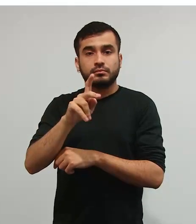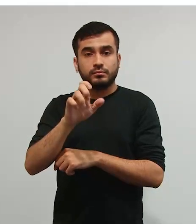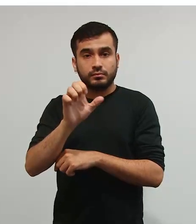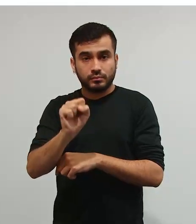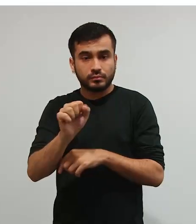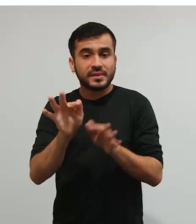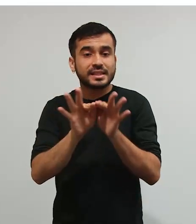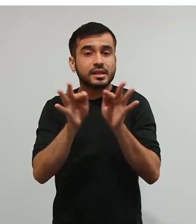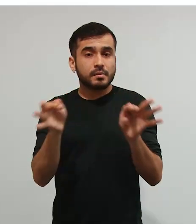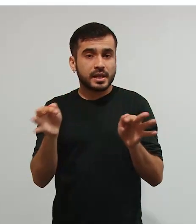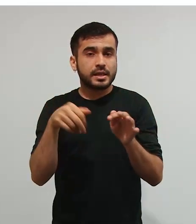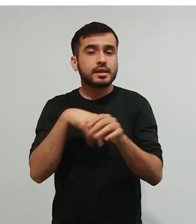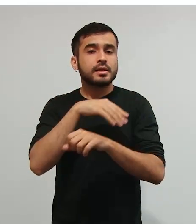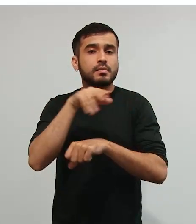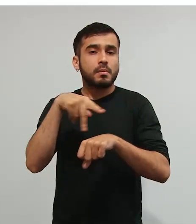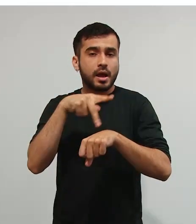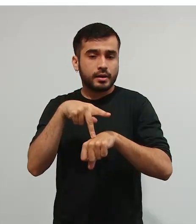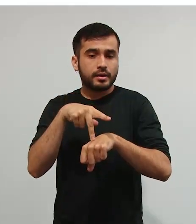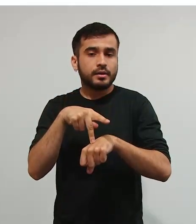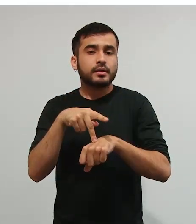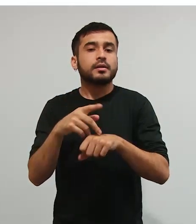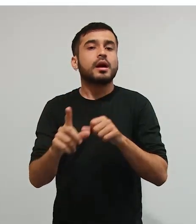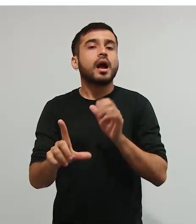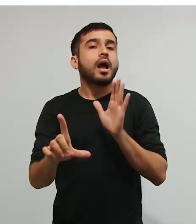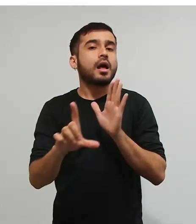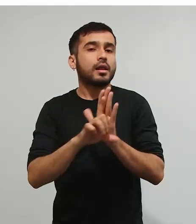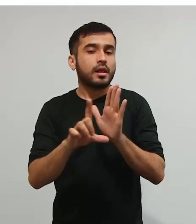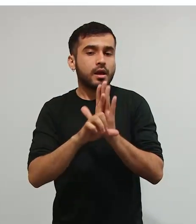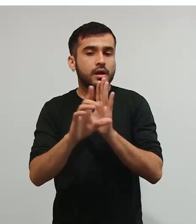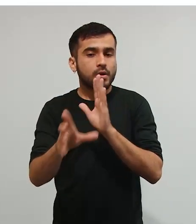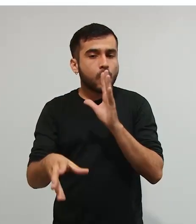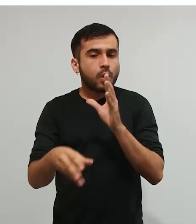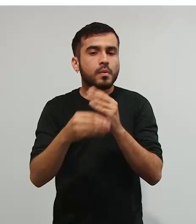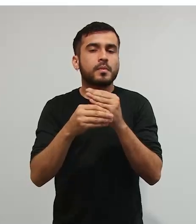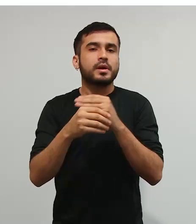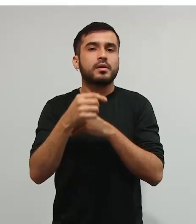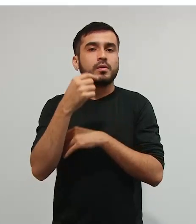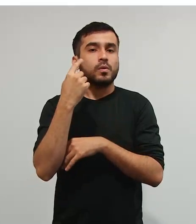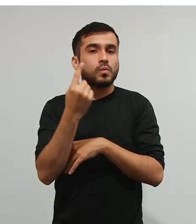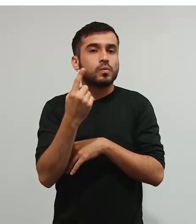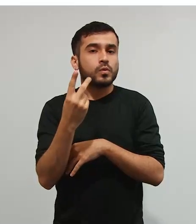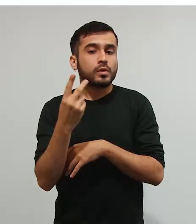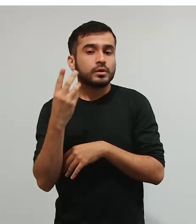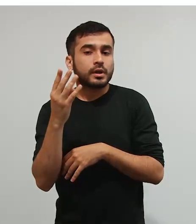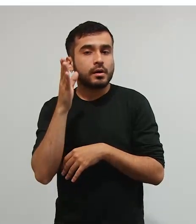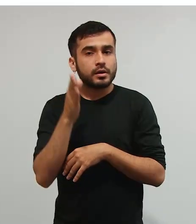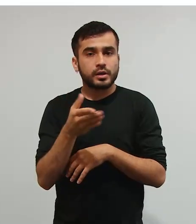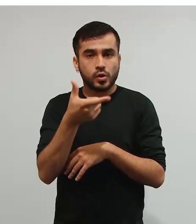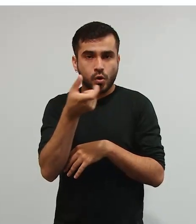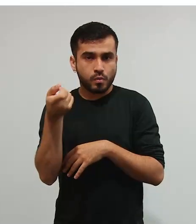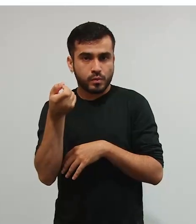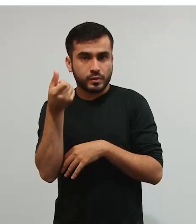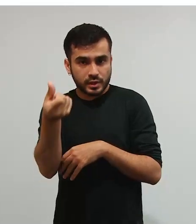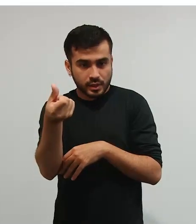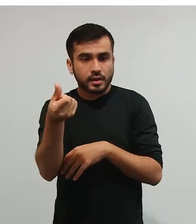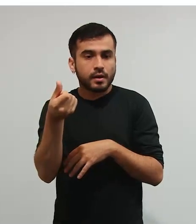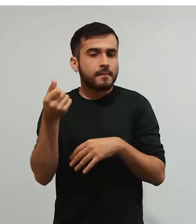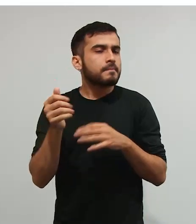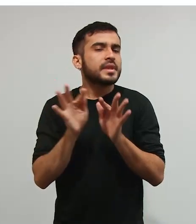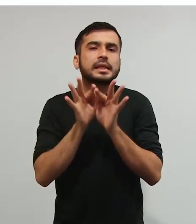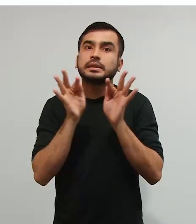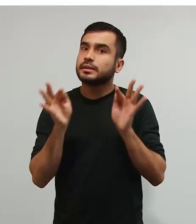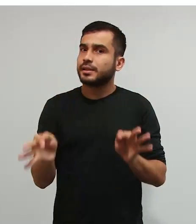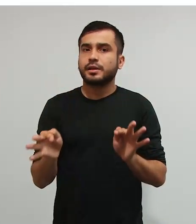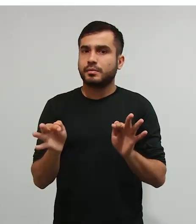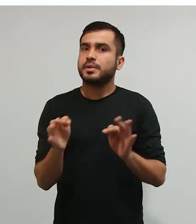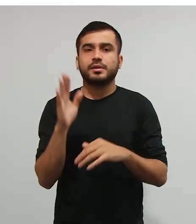Lei Complementar 123 de 2026, que é aquele método mais simplificado, o próprio nome já diz,